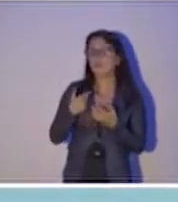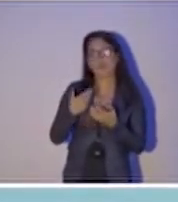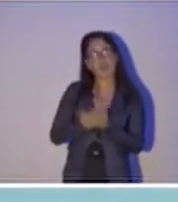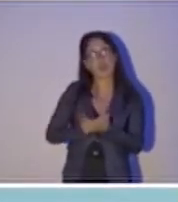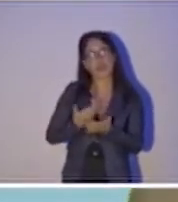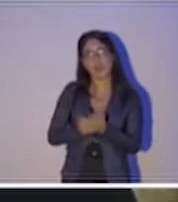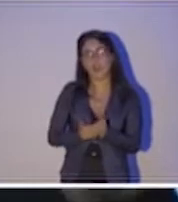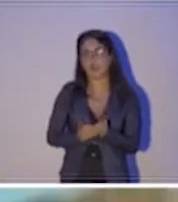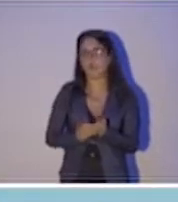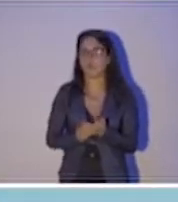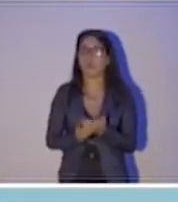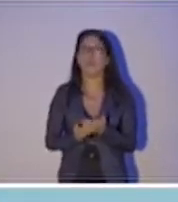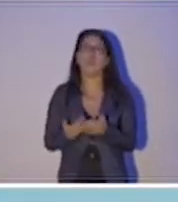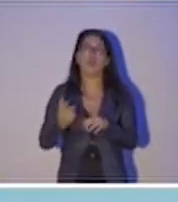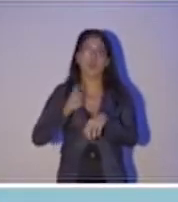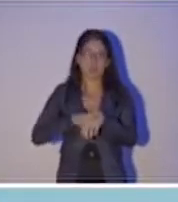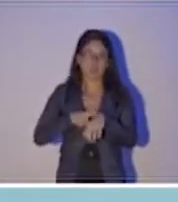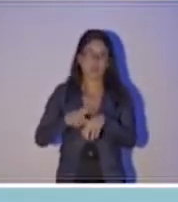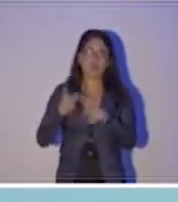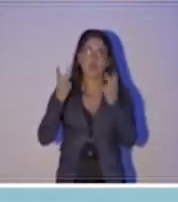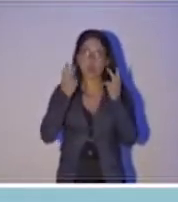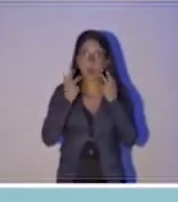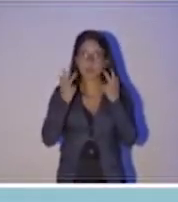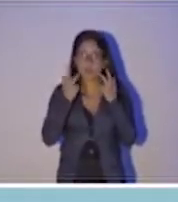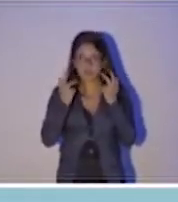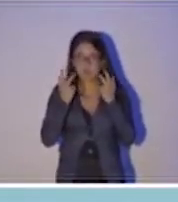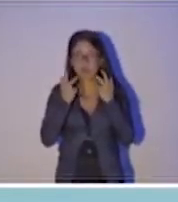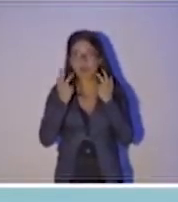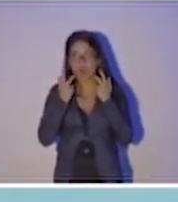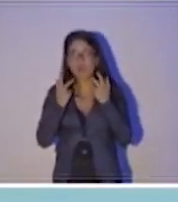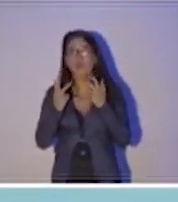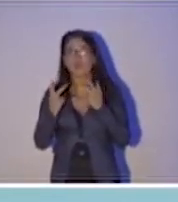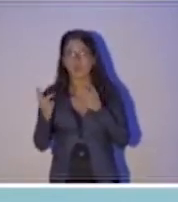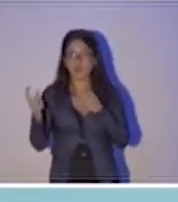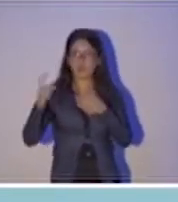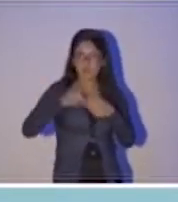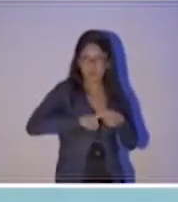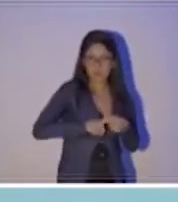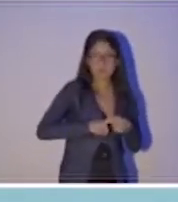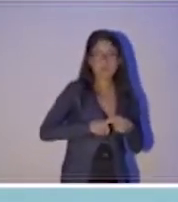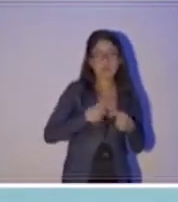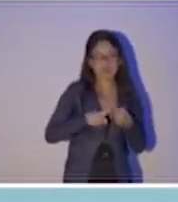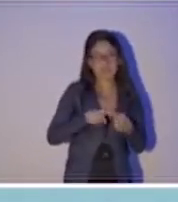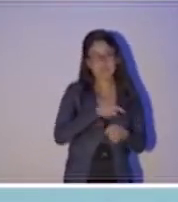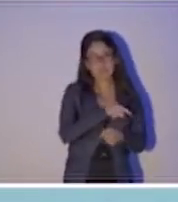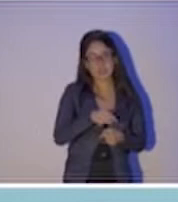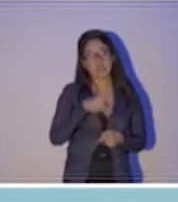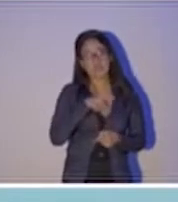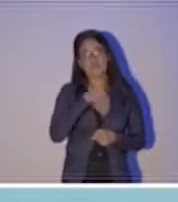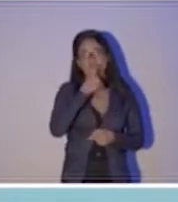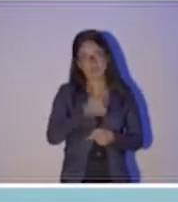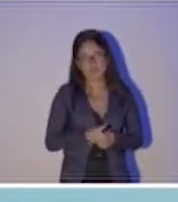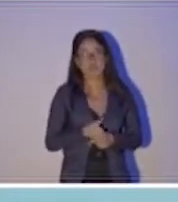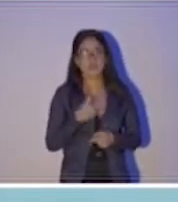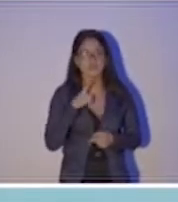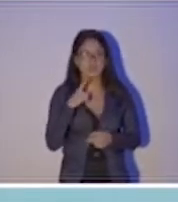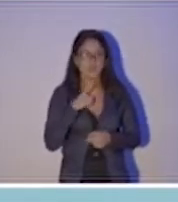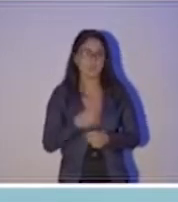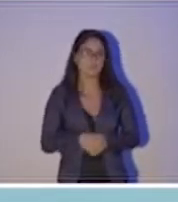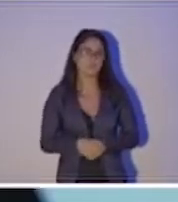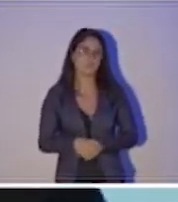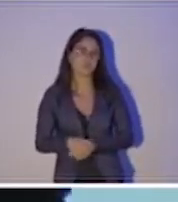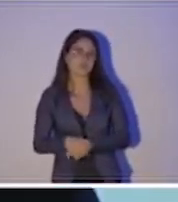No meu horário normal, eu volto para dar aula que os meus alunos têm direito de ter. Então, acho que isso é muito importante.